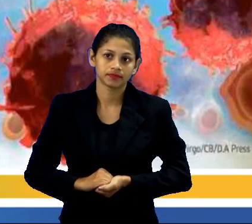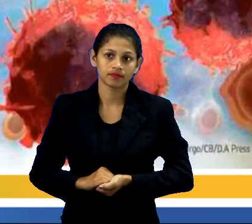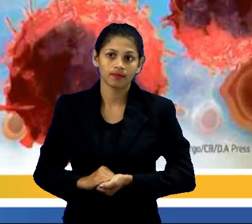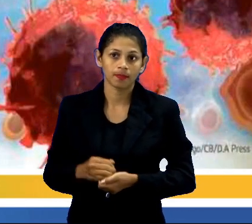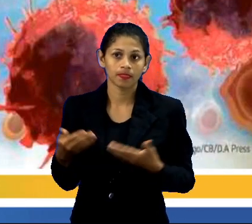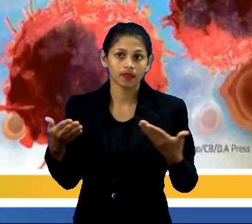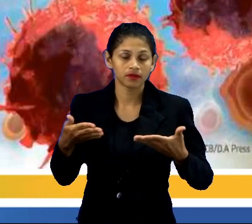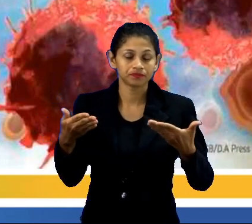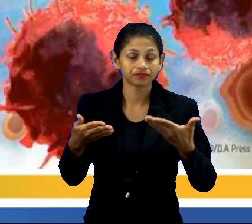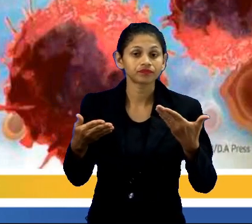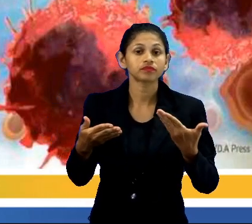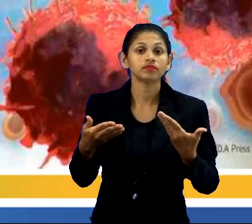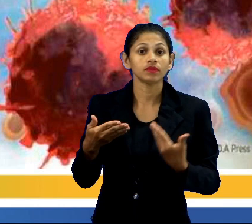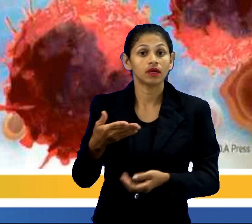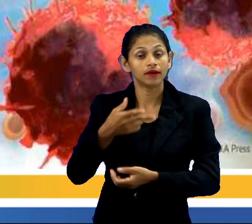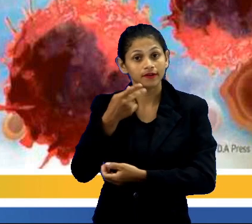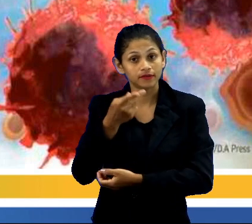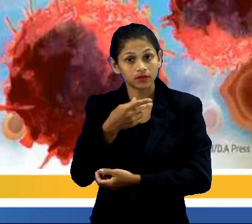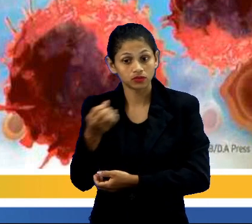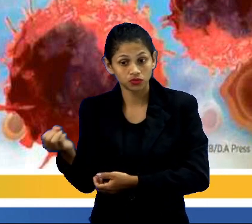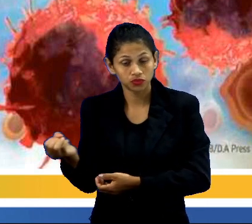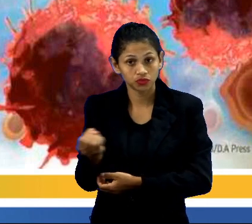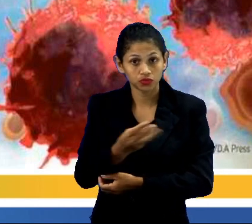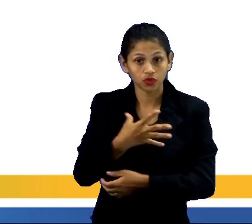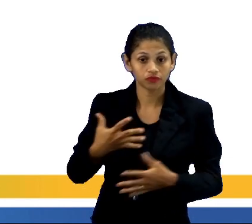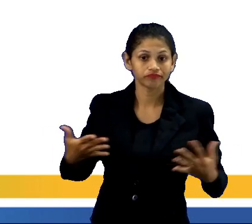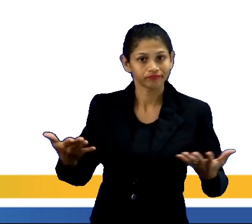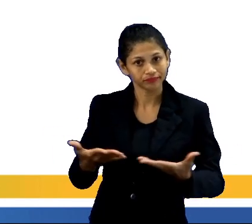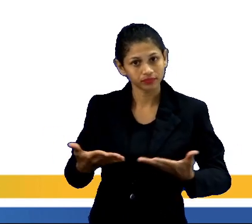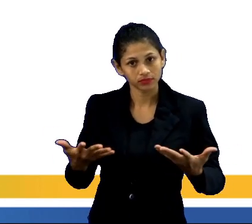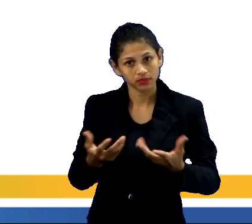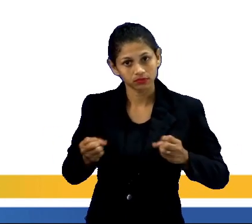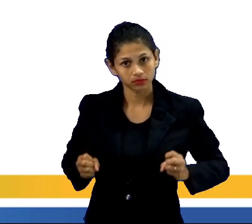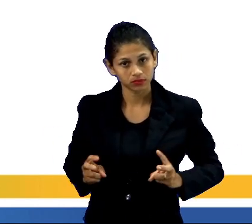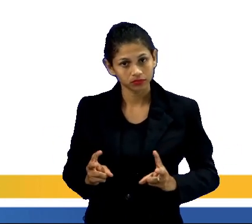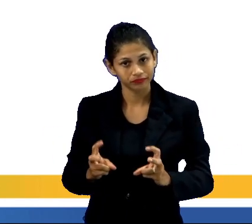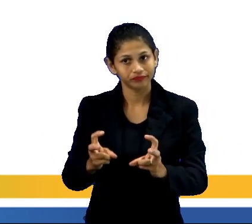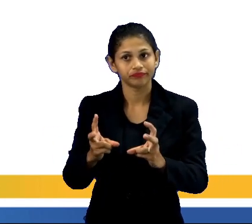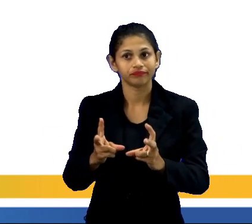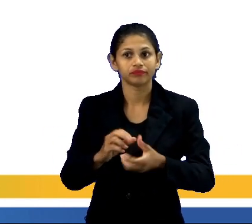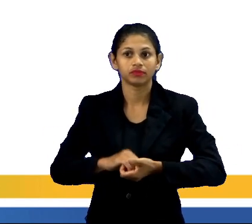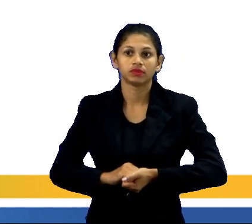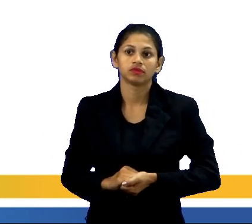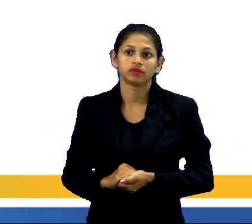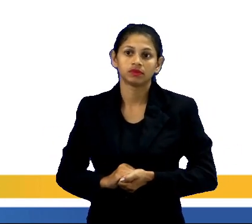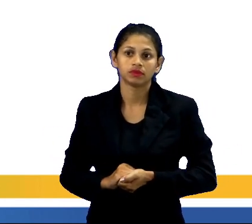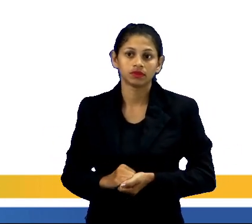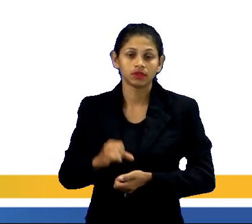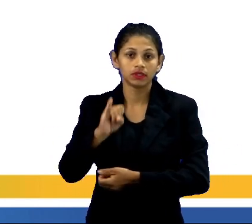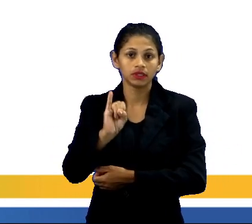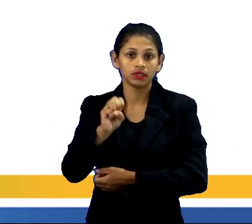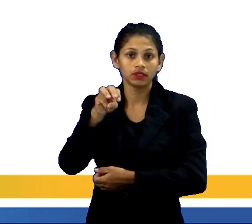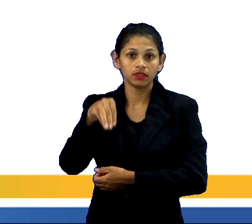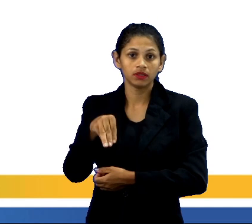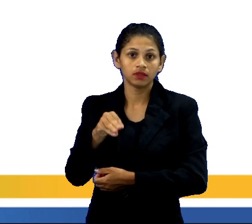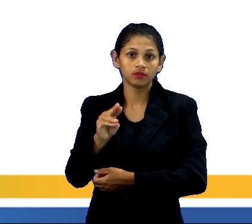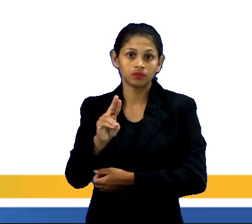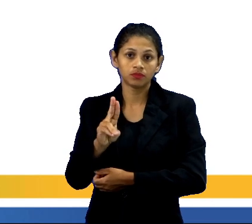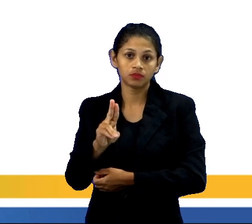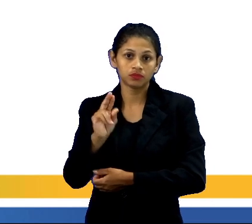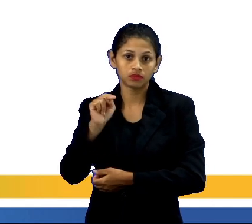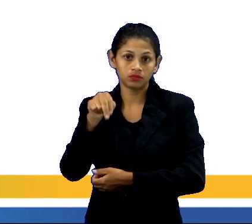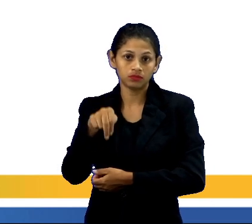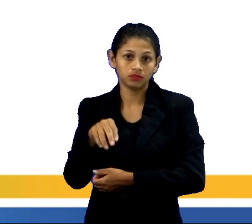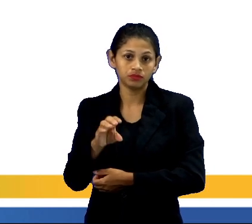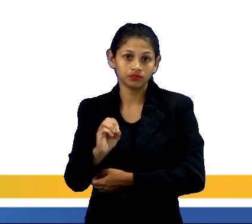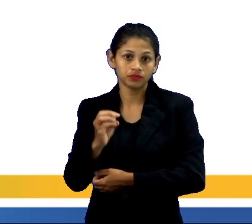esses novos tratamentos, né? Então, a gente tem ali, né, a questão da imunoterapia, que é um novo tipo de tratamento que a gente